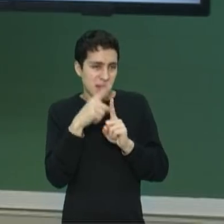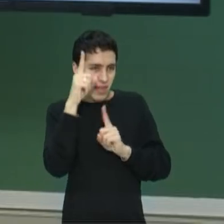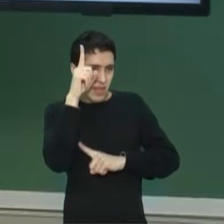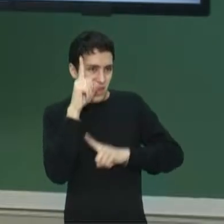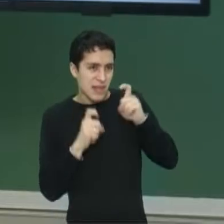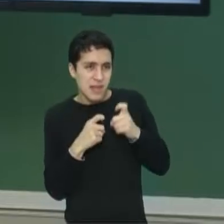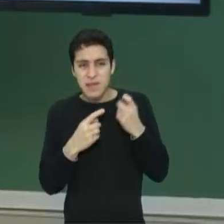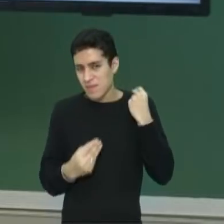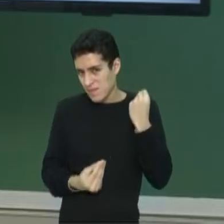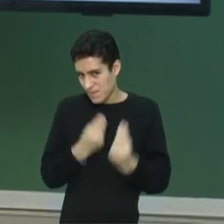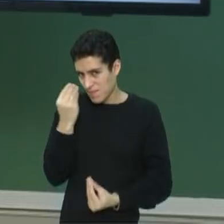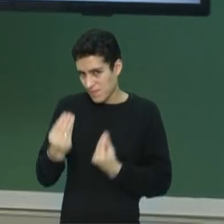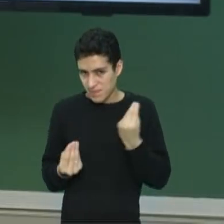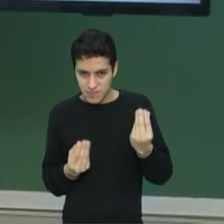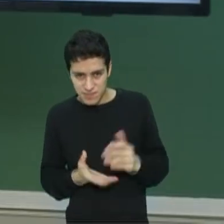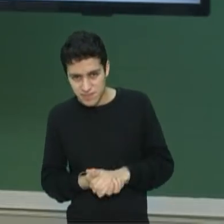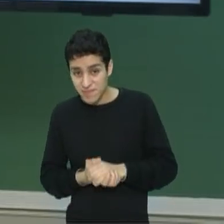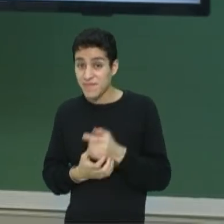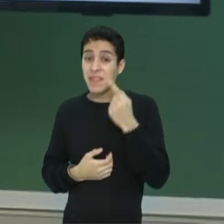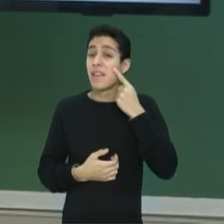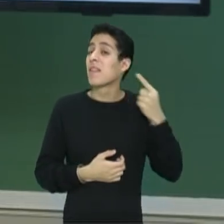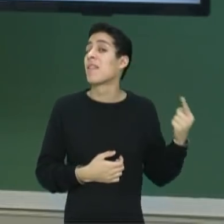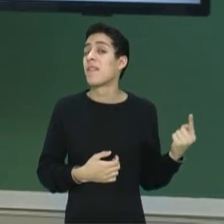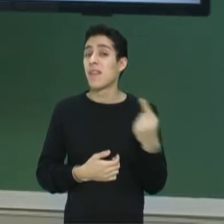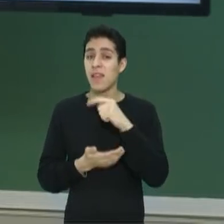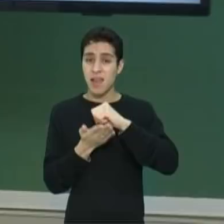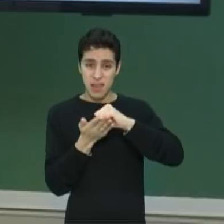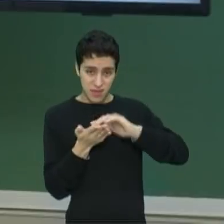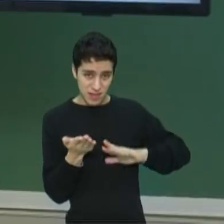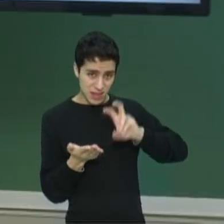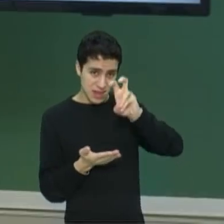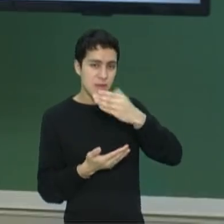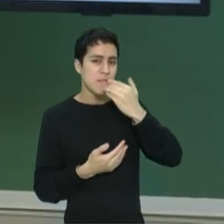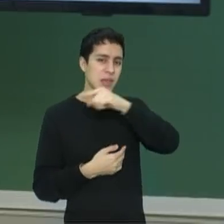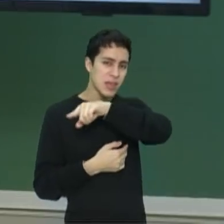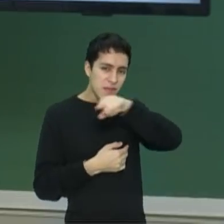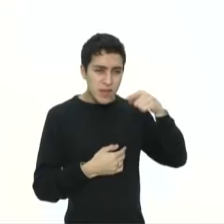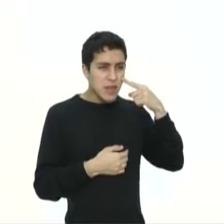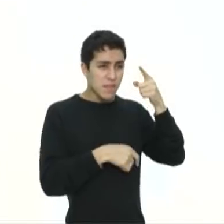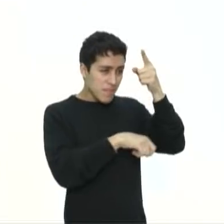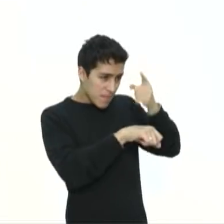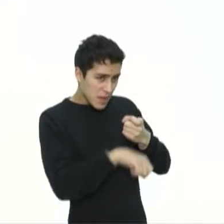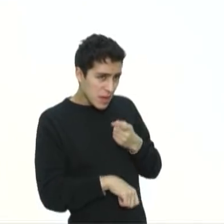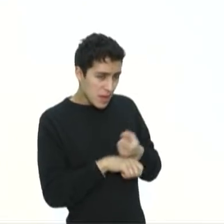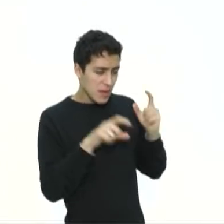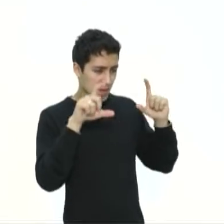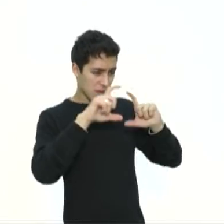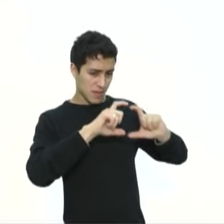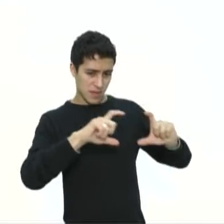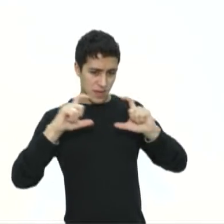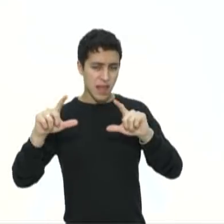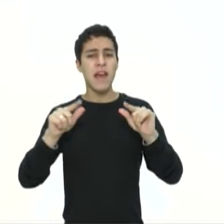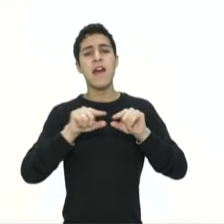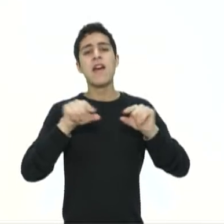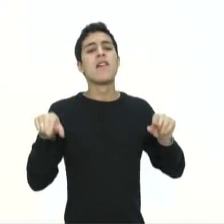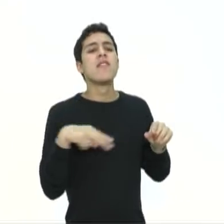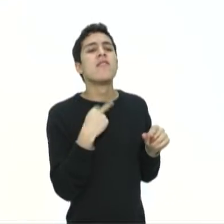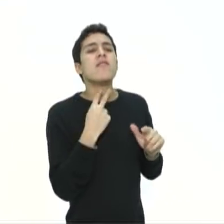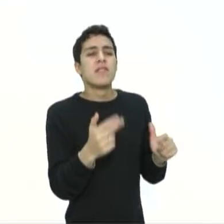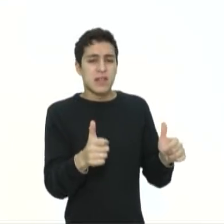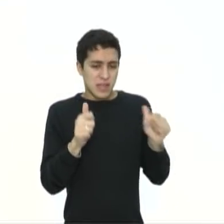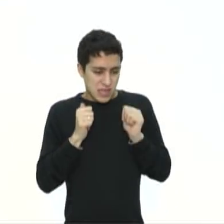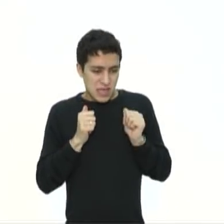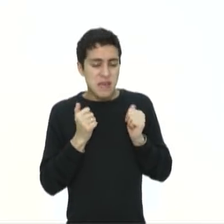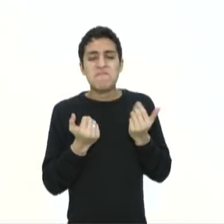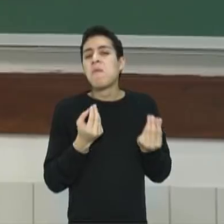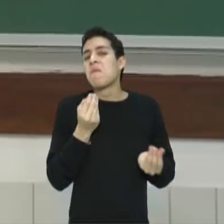certo? E agora, no exercício 5, eu vou pedir para vocês localizarem a frase na voz passiva